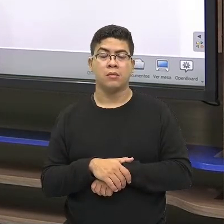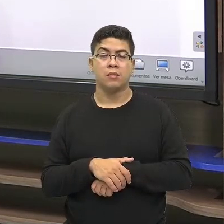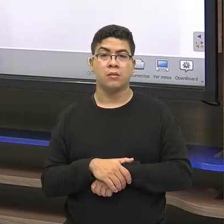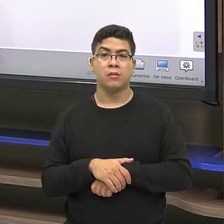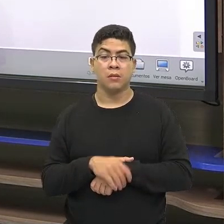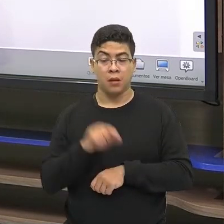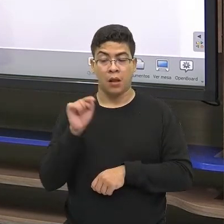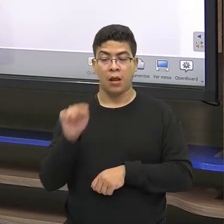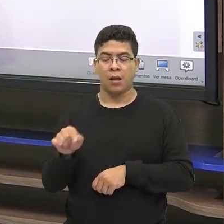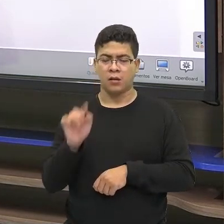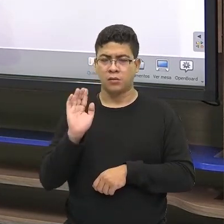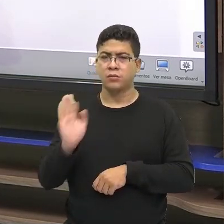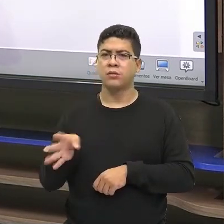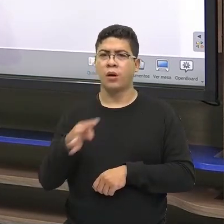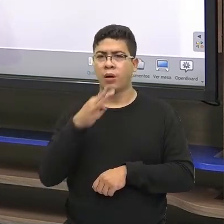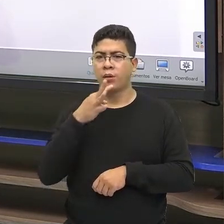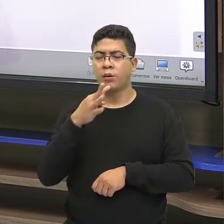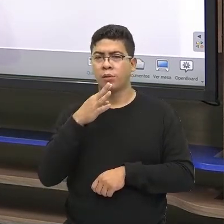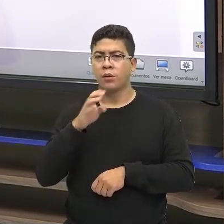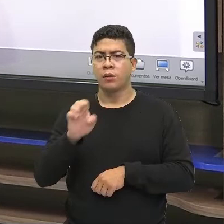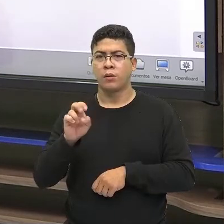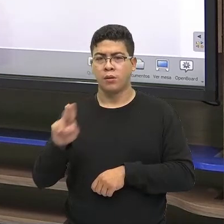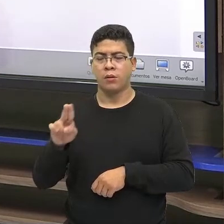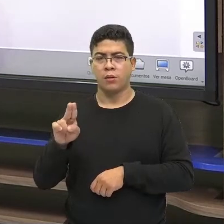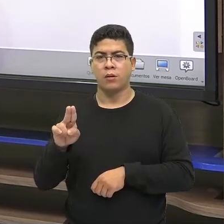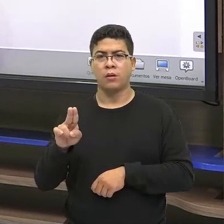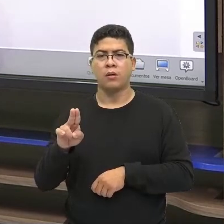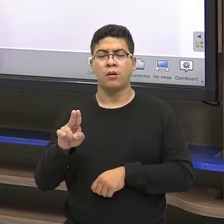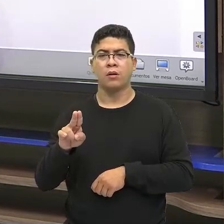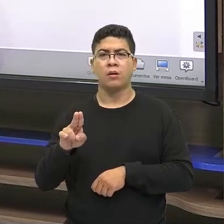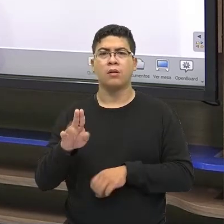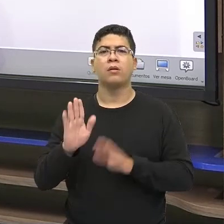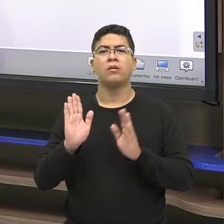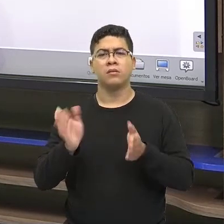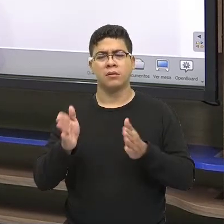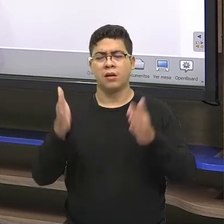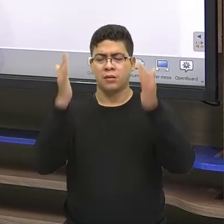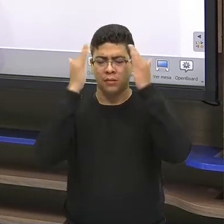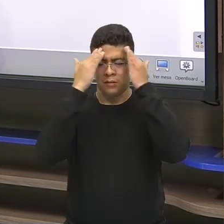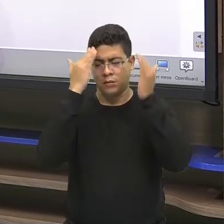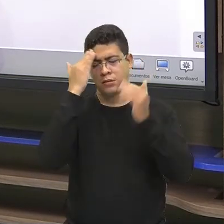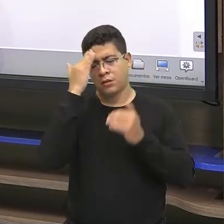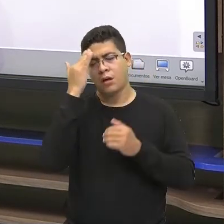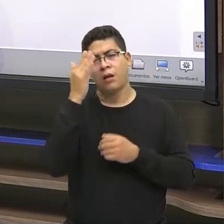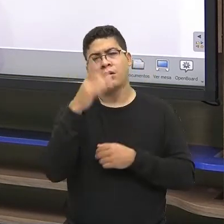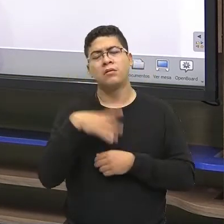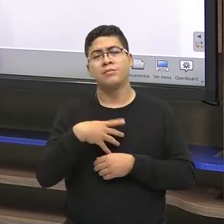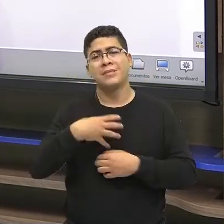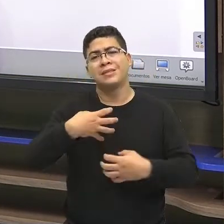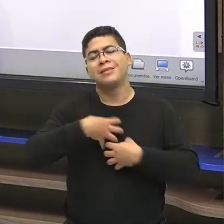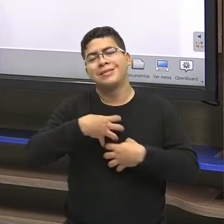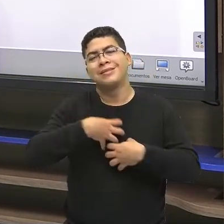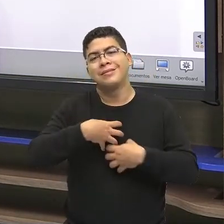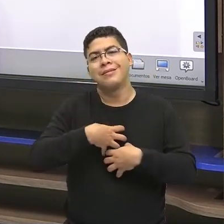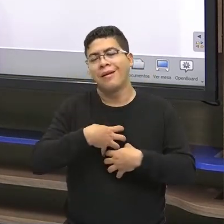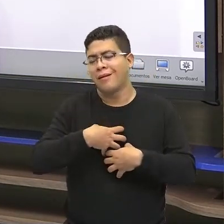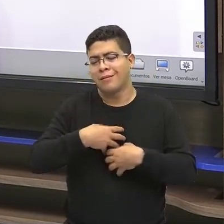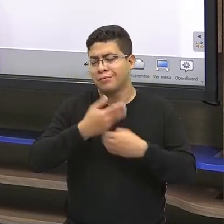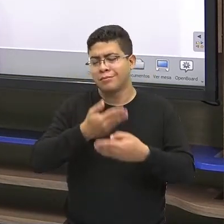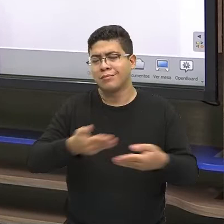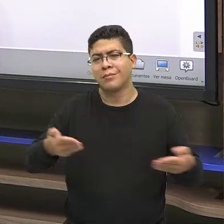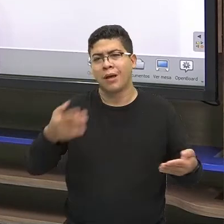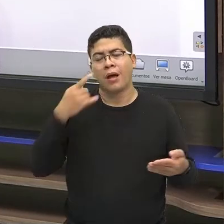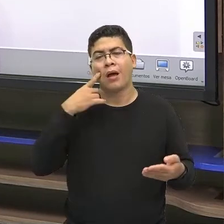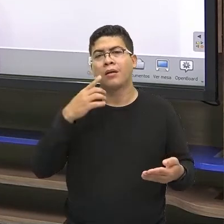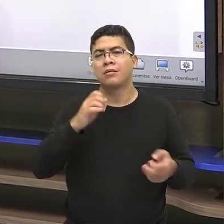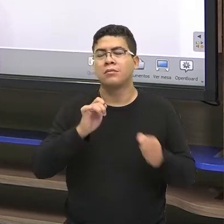você já conheceu, né? Já falamos sobre a vida dele, já sabe por quê, né? Que ele se sente assim. Então, ele acorda,